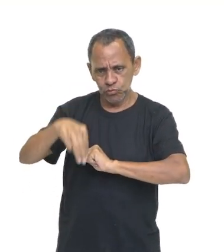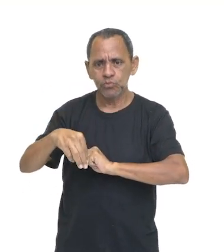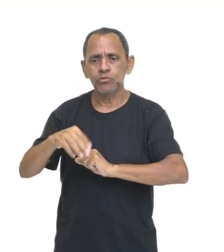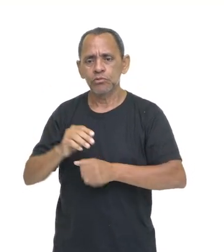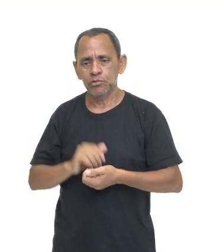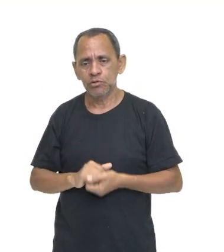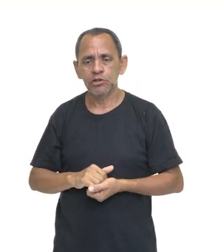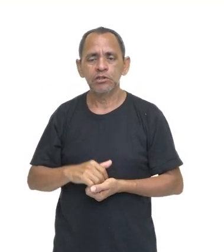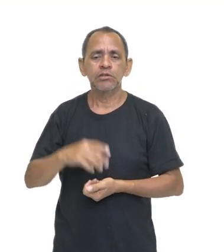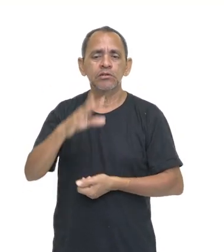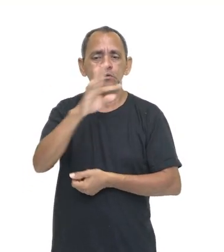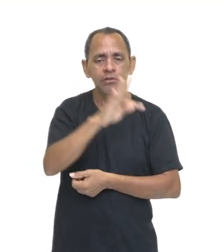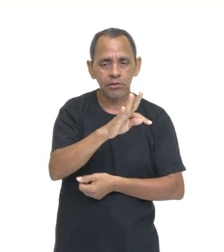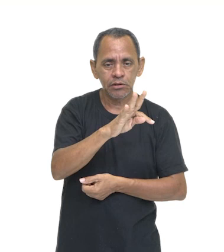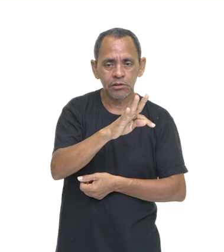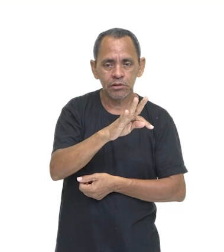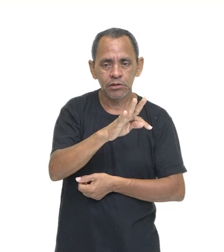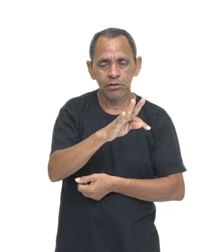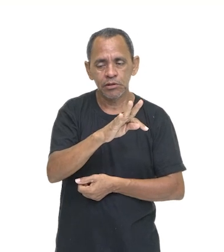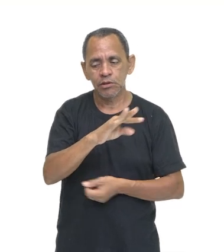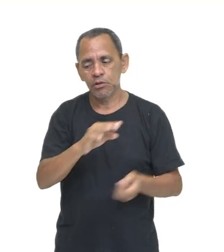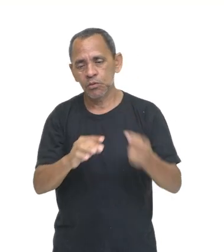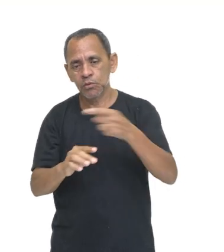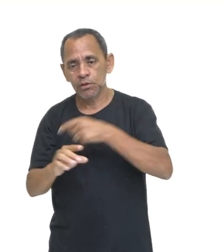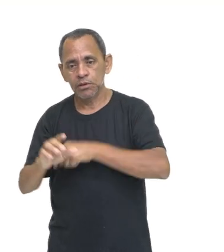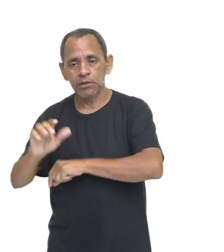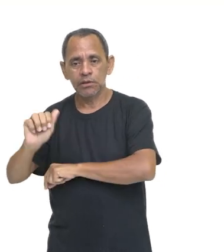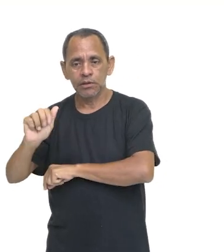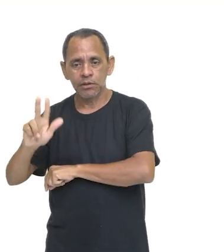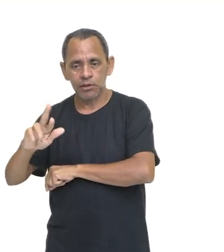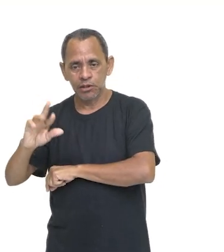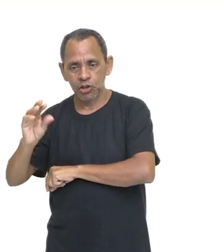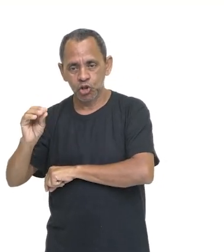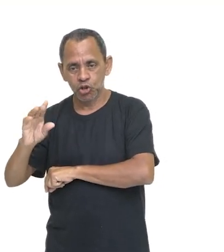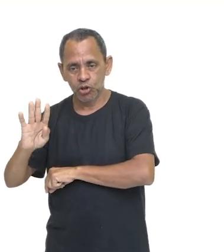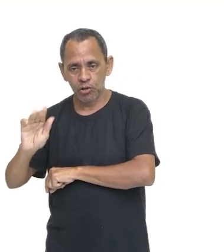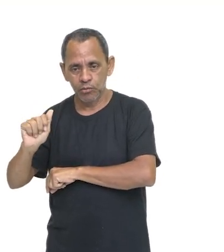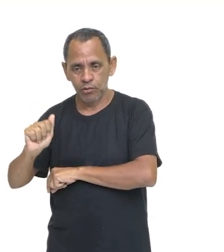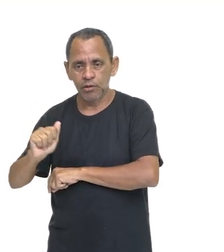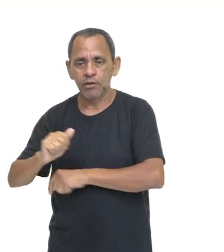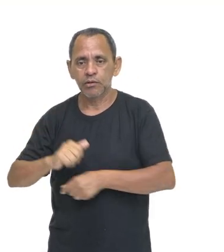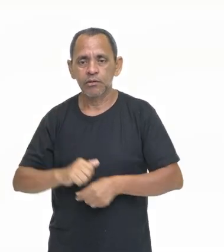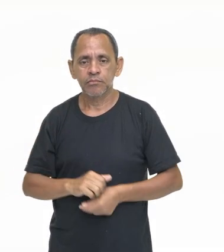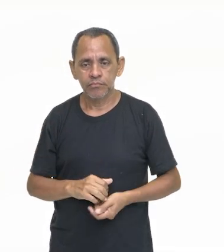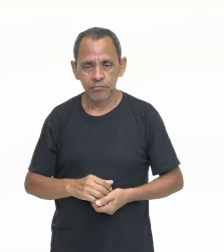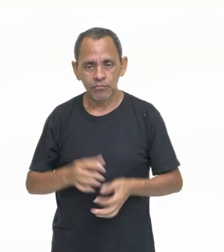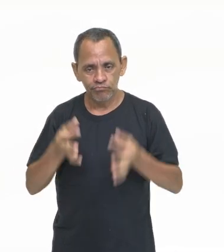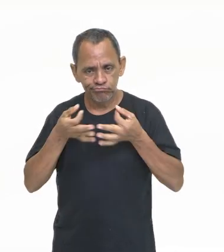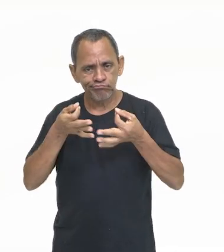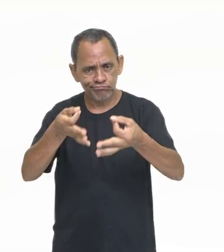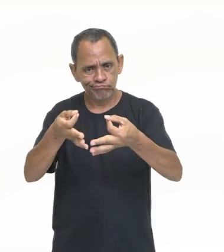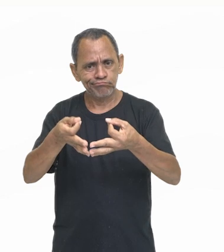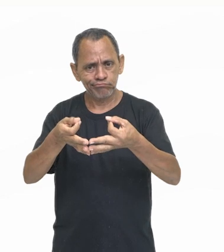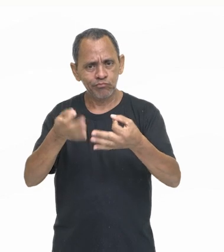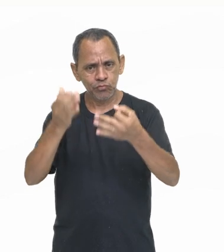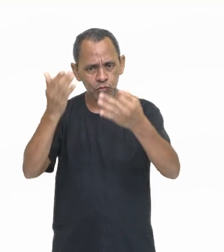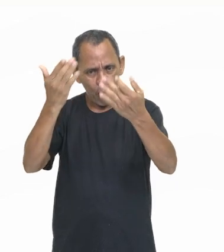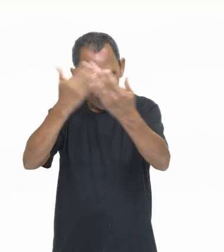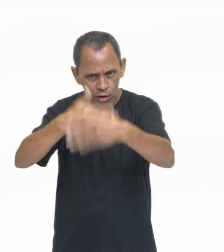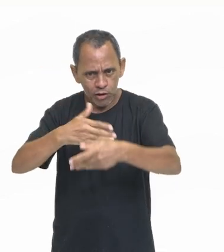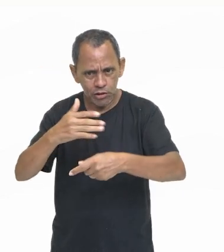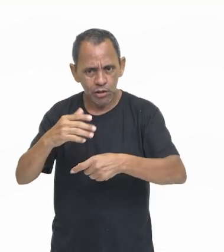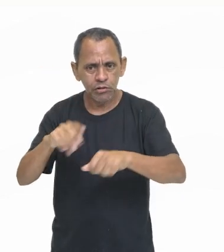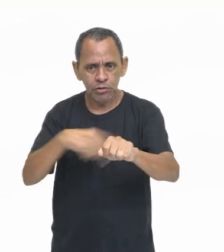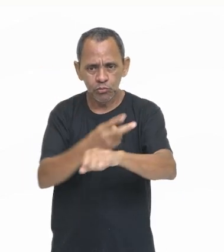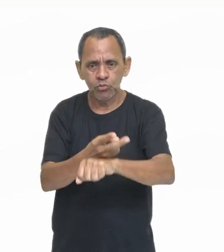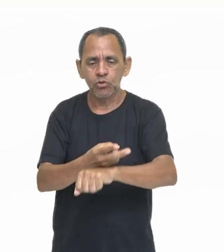de tonelada para arroba. Presta bem atenção no exemplo aí, marca bem para você fazer uma boa avaliação, tá legal? Bom,